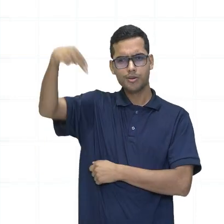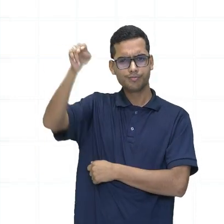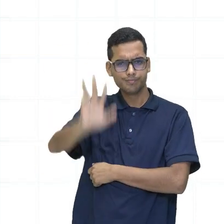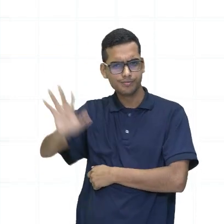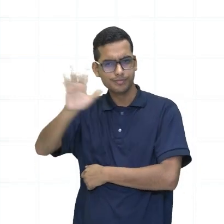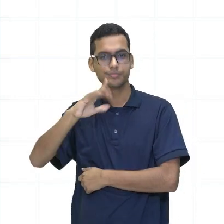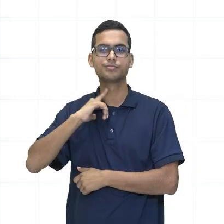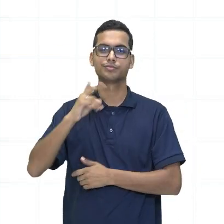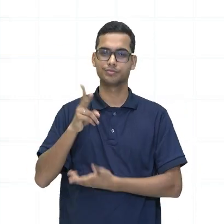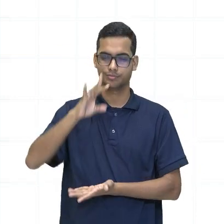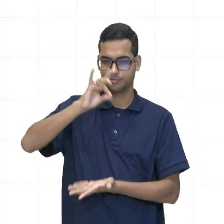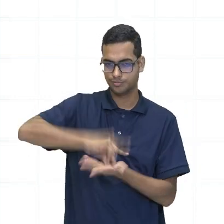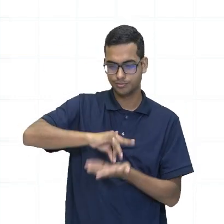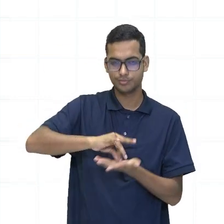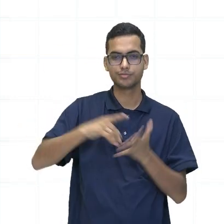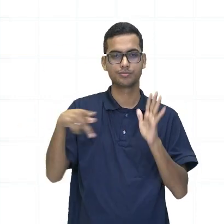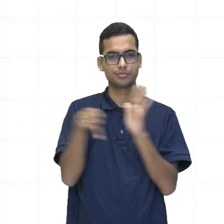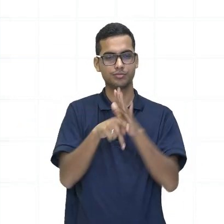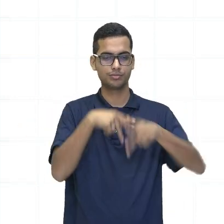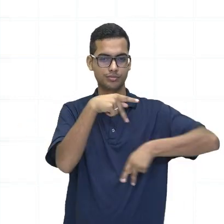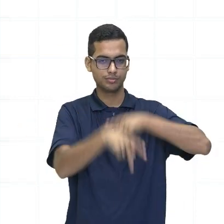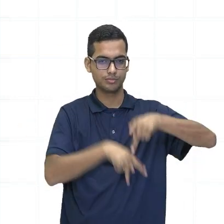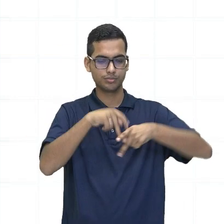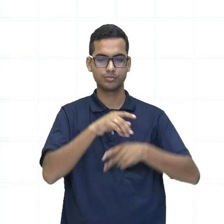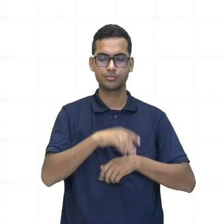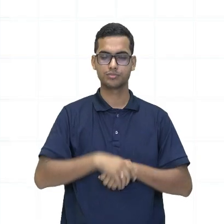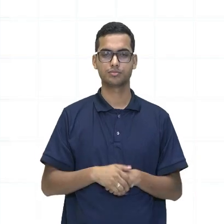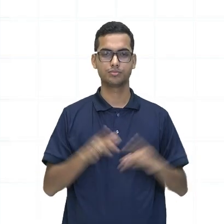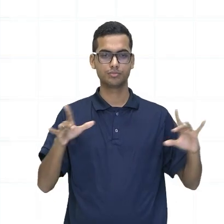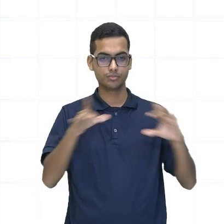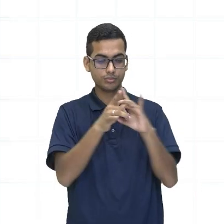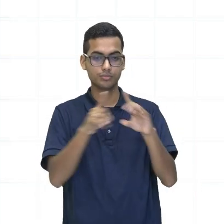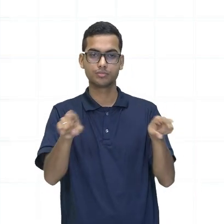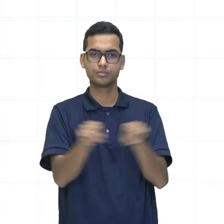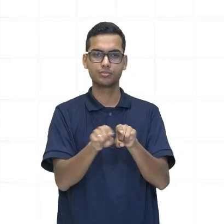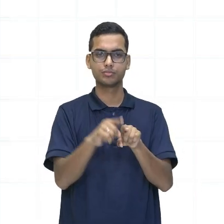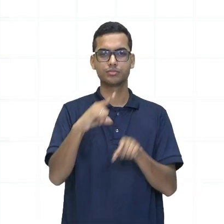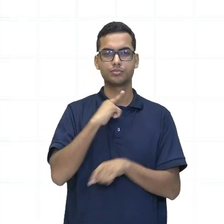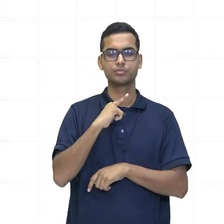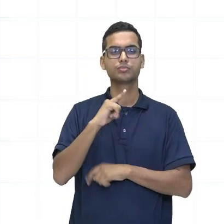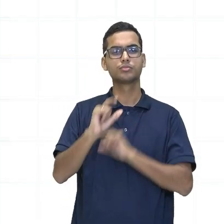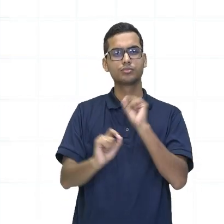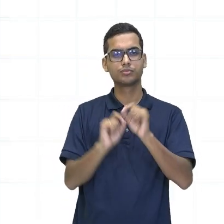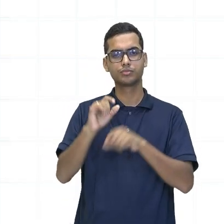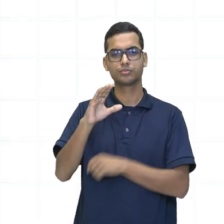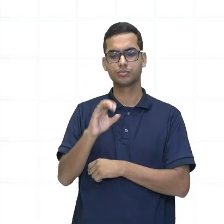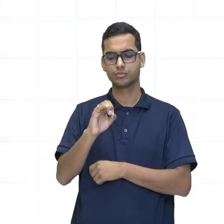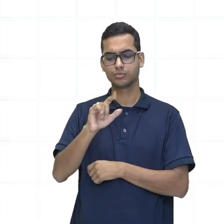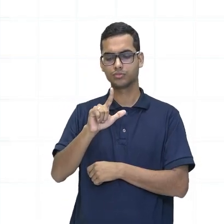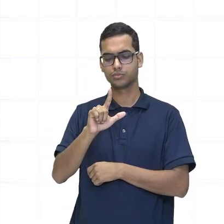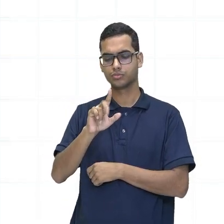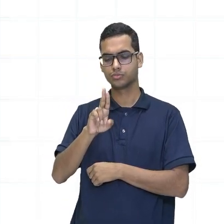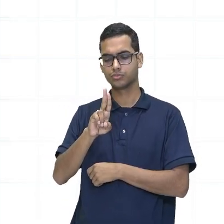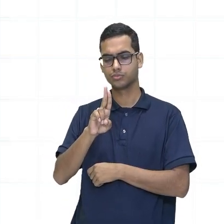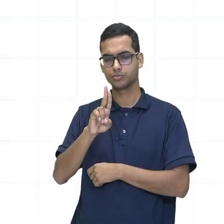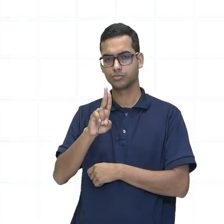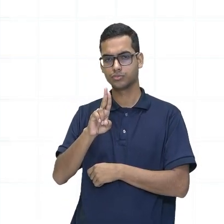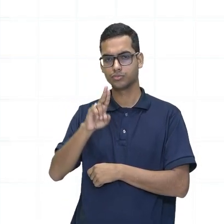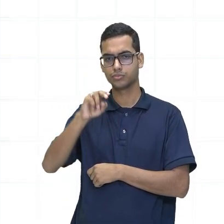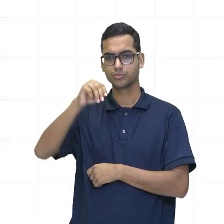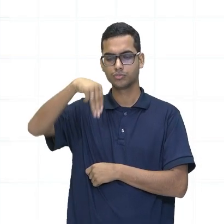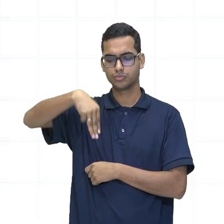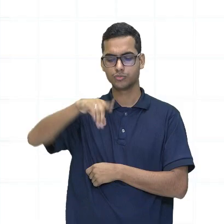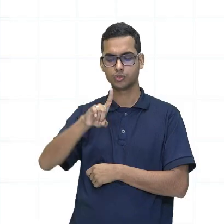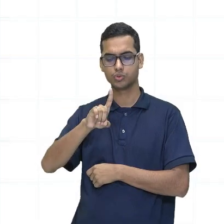povo. Então, temos também lá o Olodum, que é uma escola de tambores afro-brasileiro da cidade de Salvador,